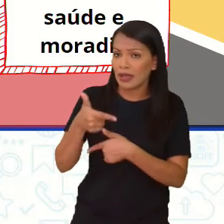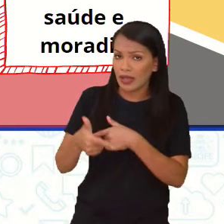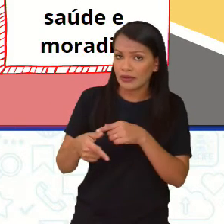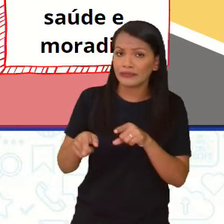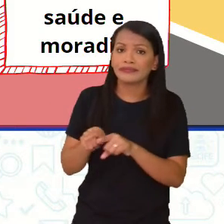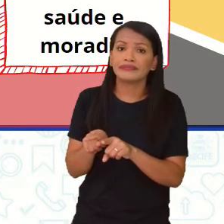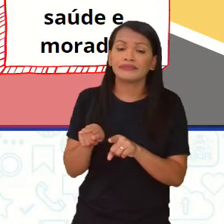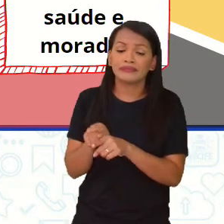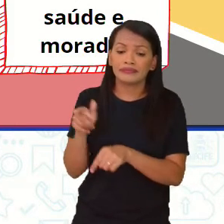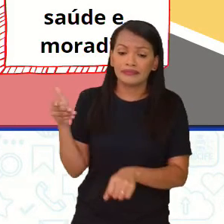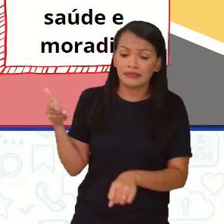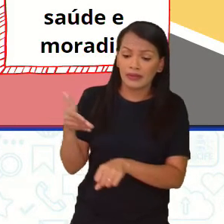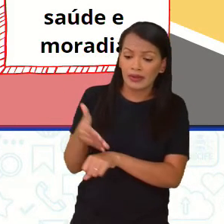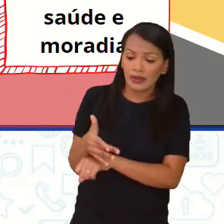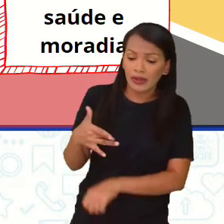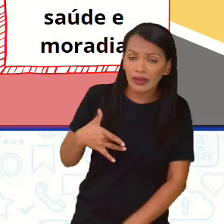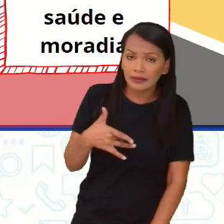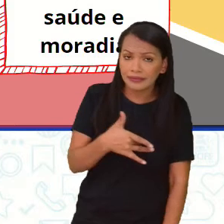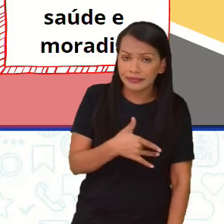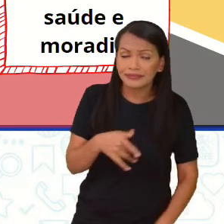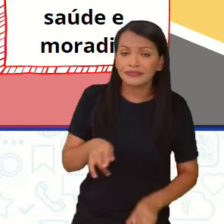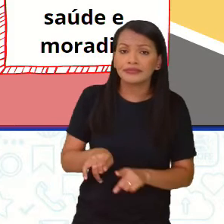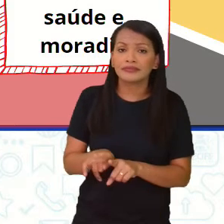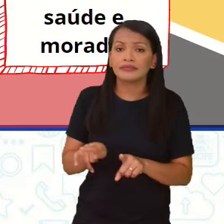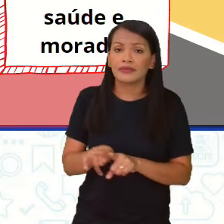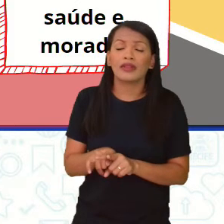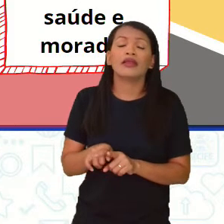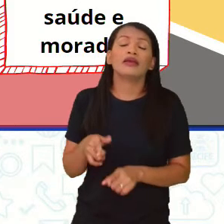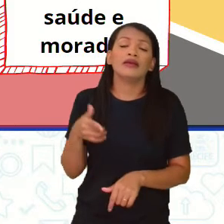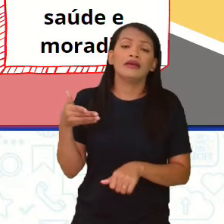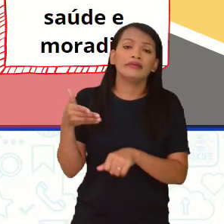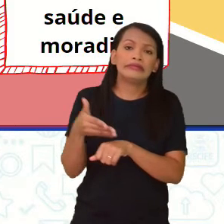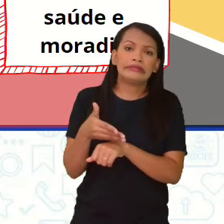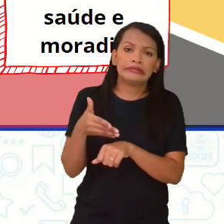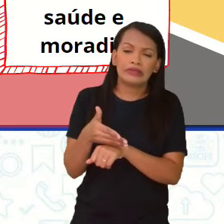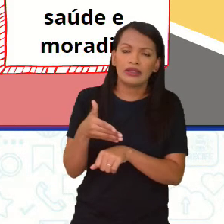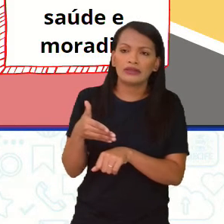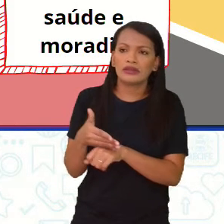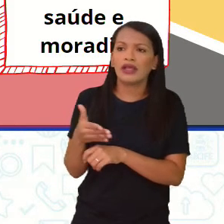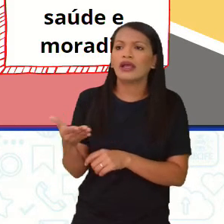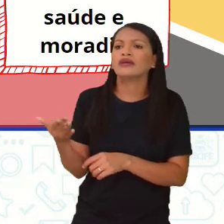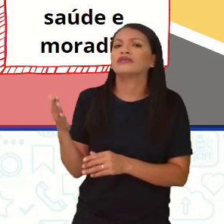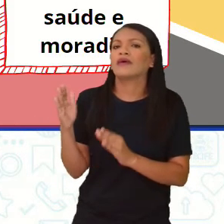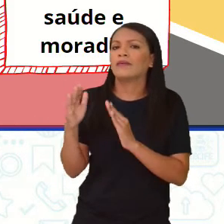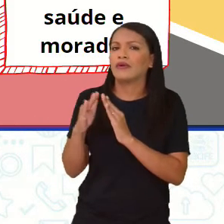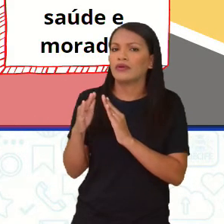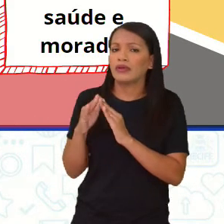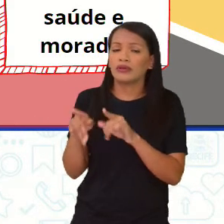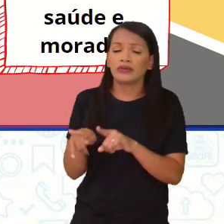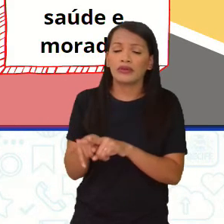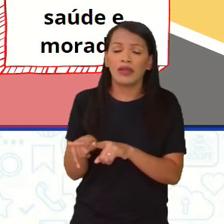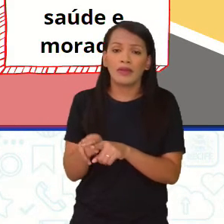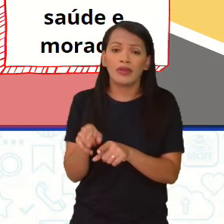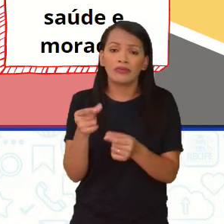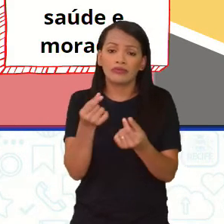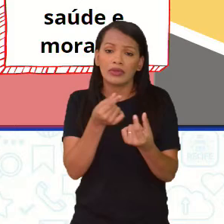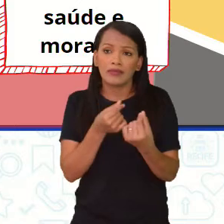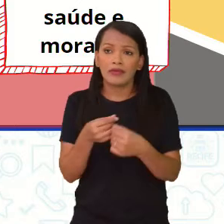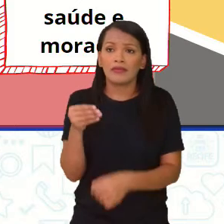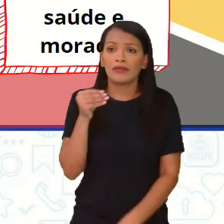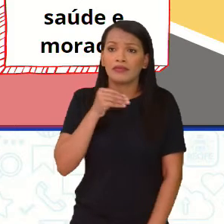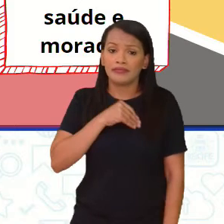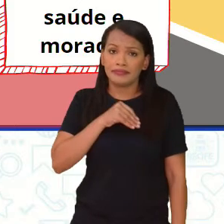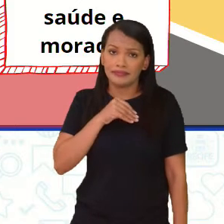questão do acesso à saúde, à moradia, tudo isso comprometido. A renda, né, como a gente já falou aqui,